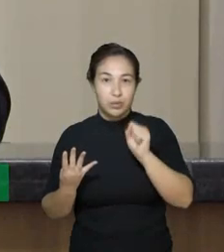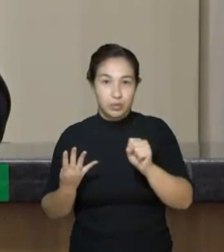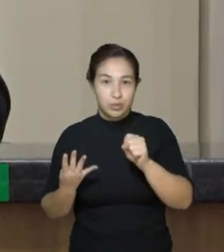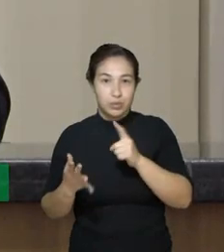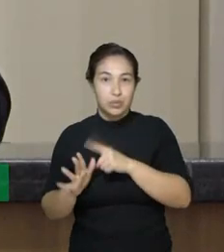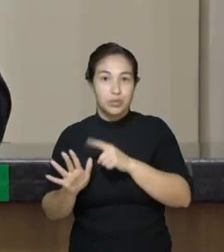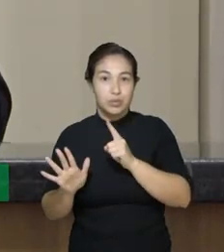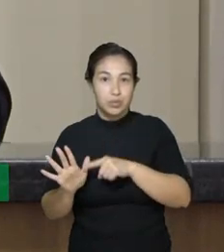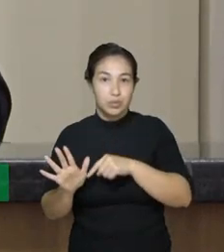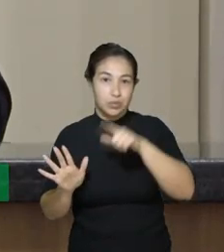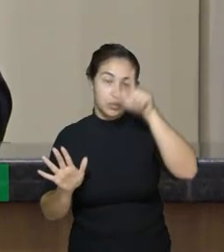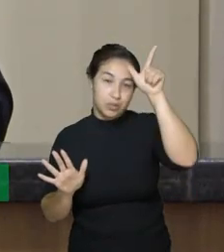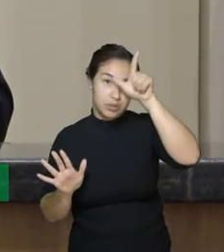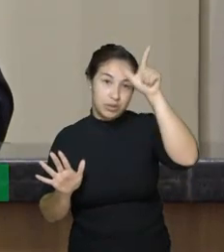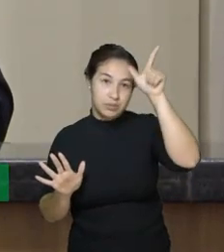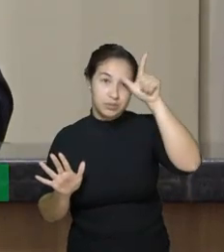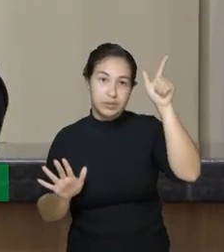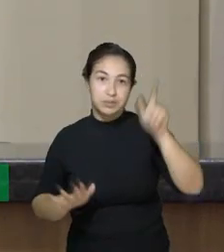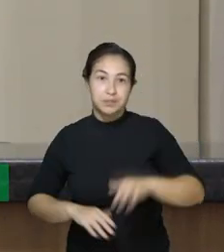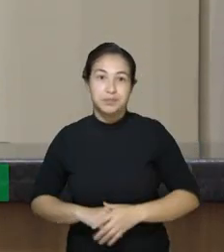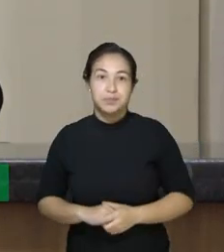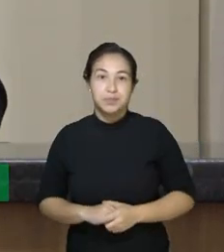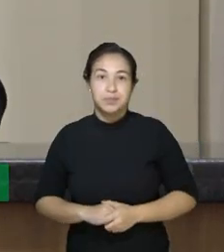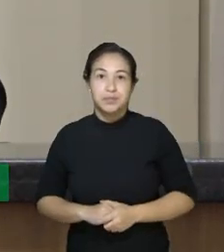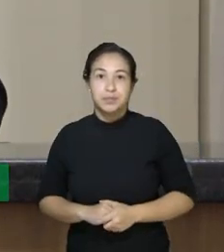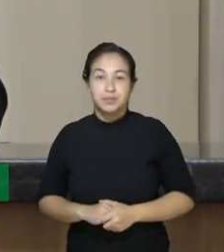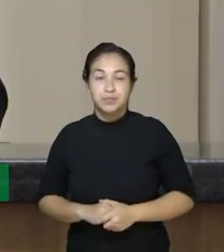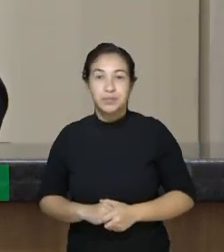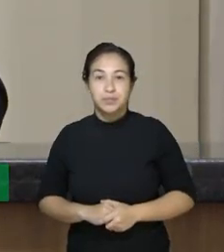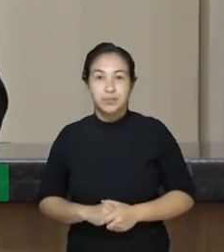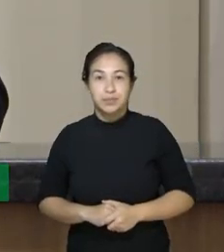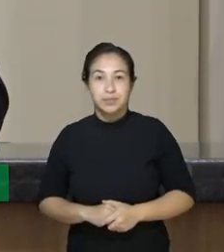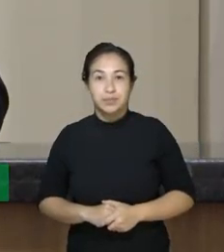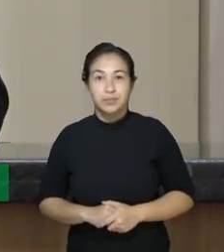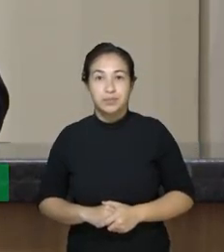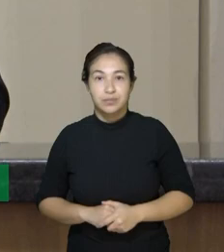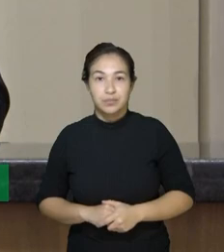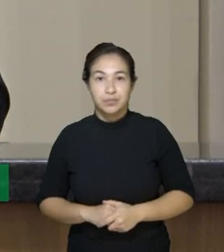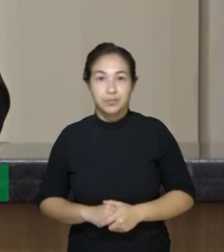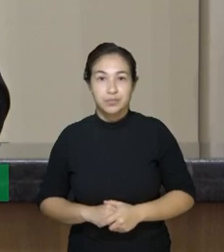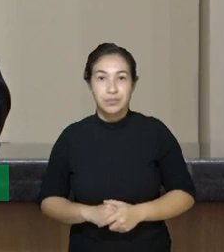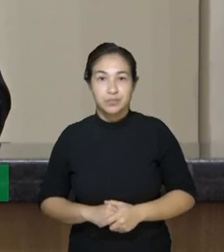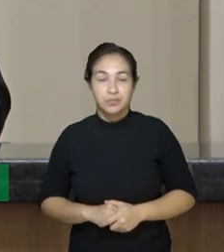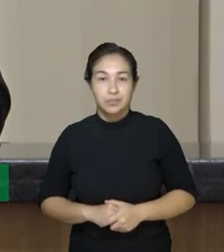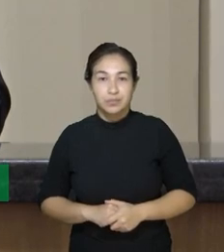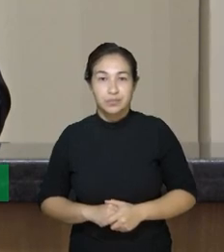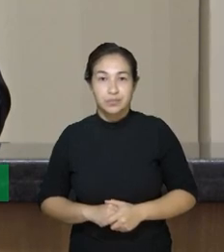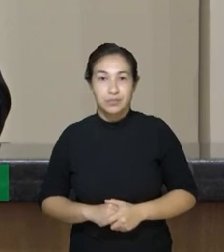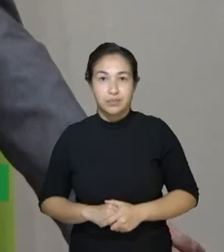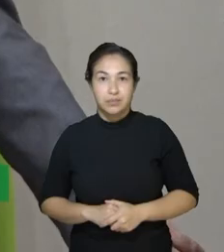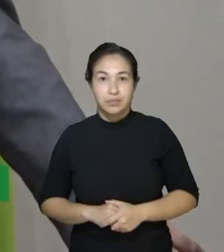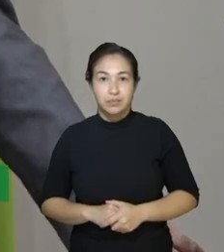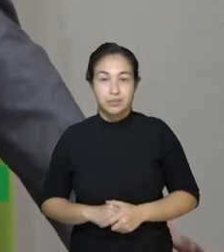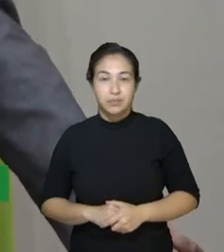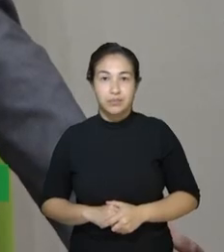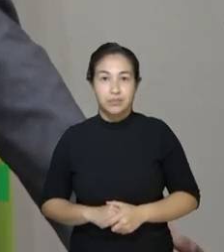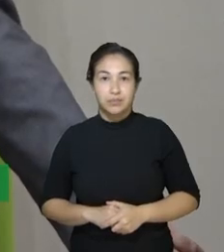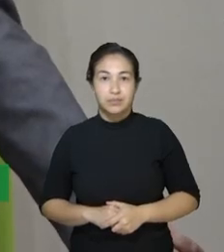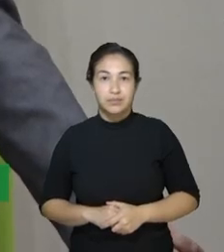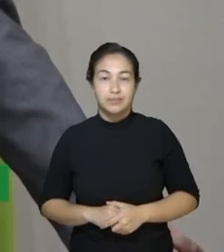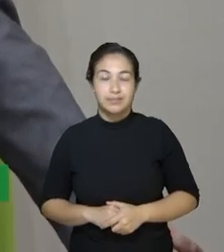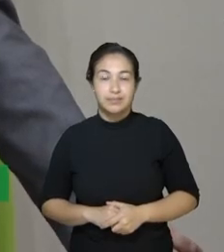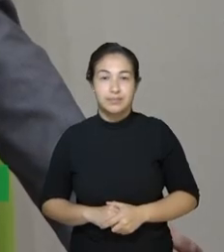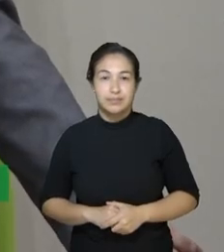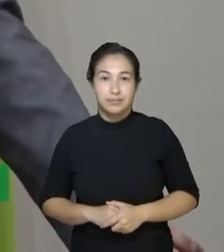deputado Sargento Lima. Último escrito. Por favor, deputado Cobalcini, Vossa Excelência tem a palavra. Estou bem,